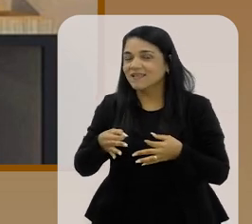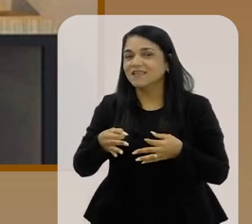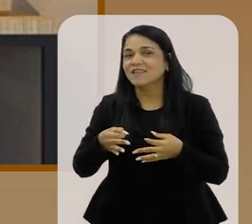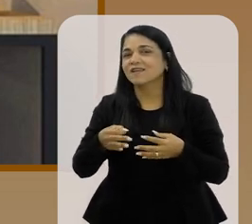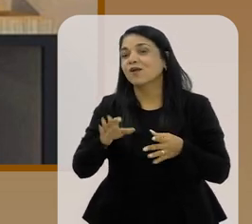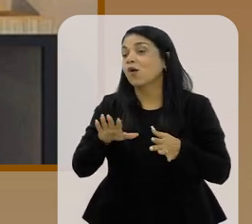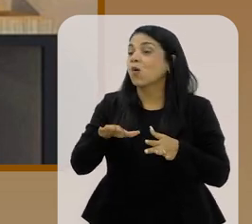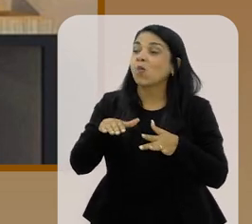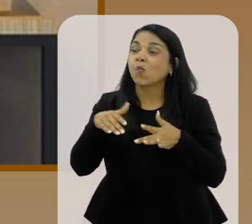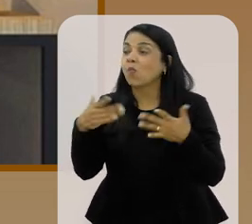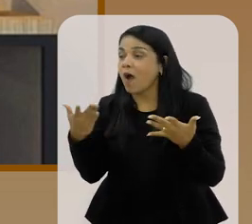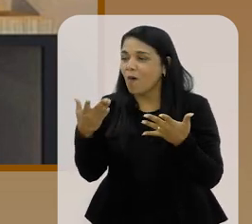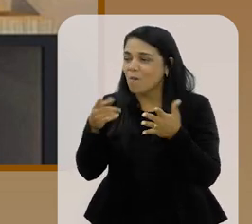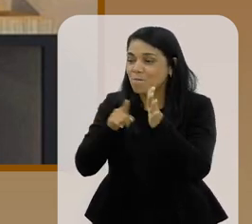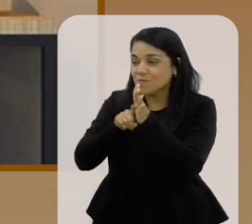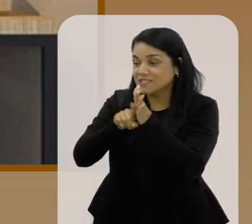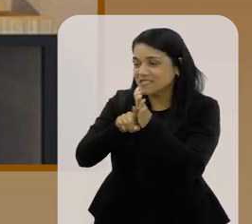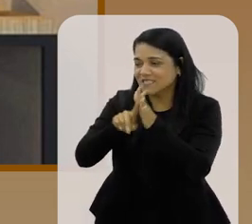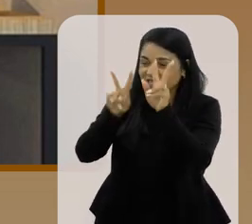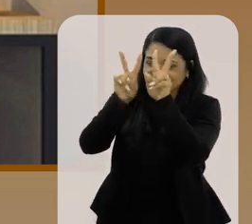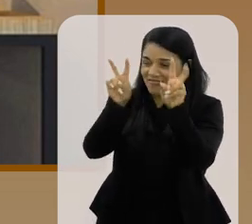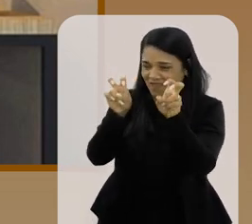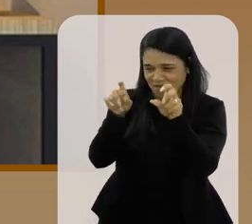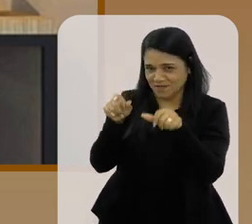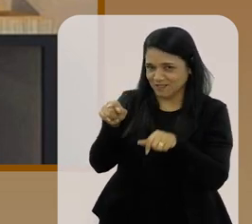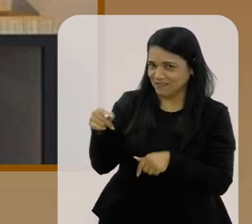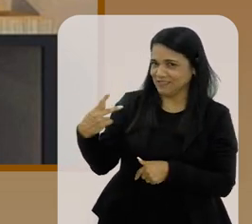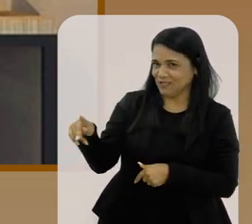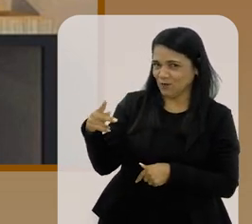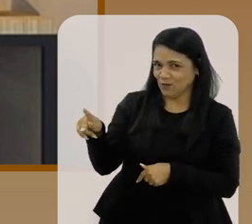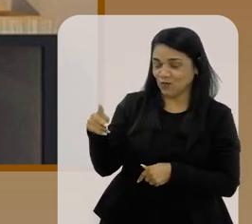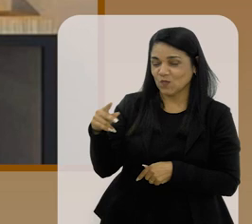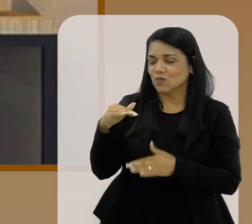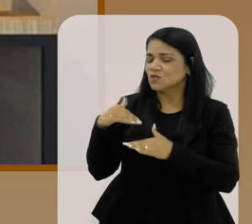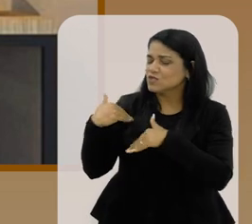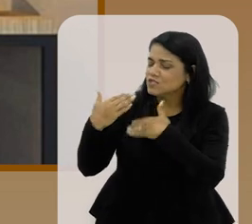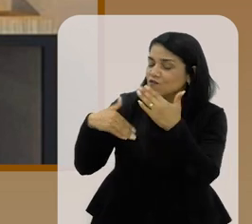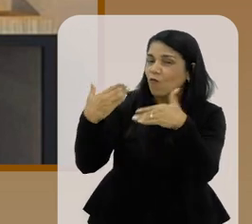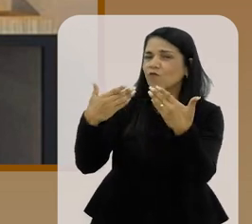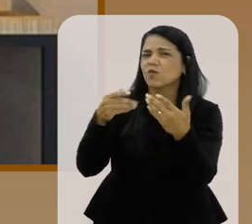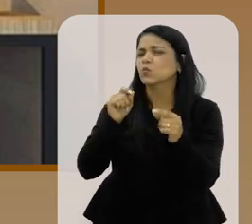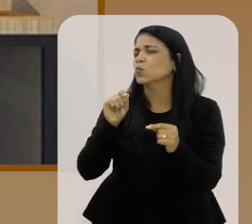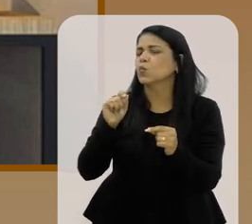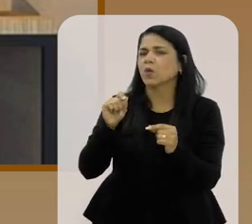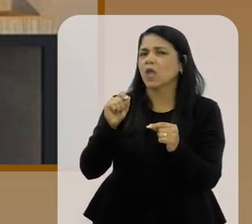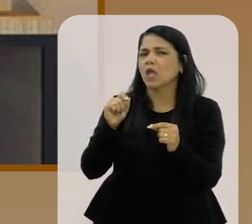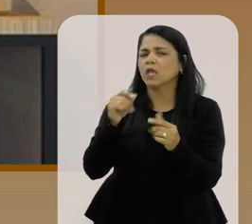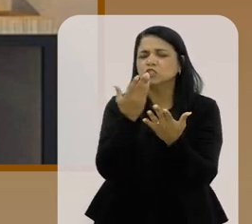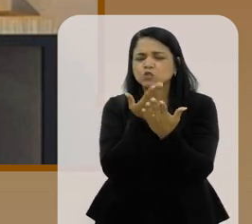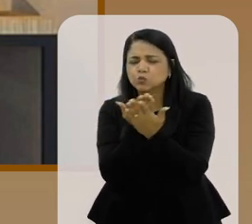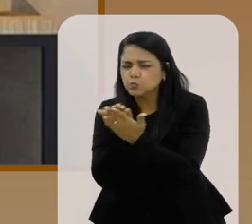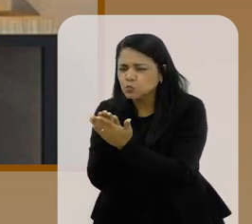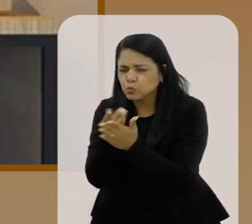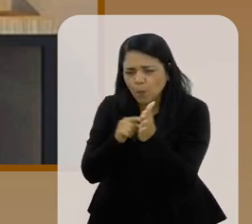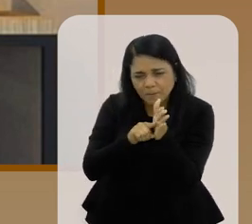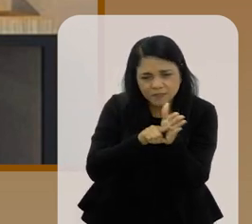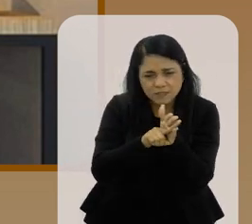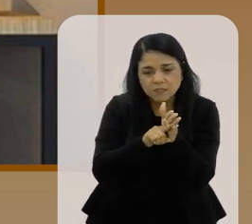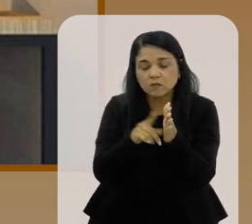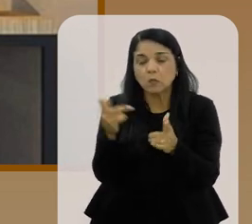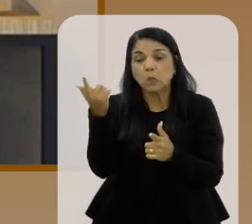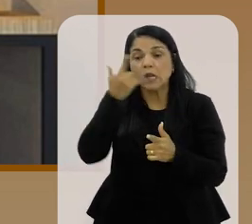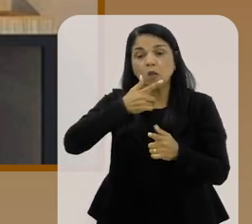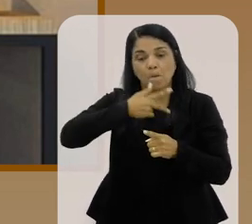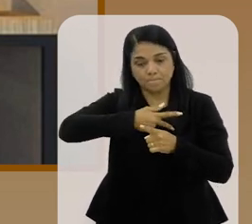forma, qual era a sua pesquisa, né? O que que você estava desenvolvendo, em que você estava se